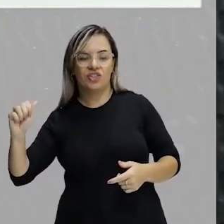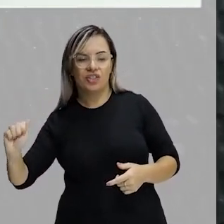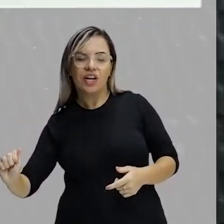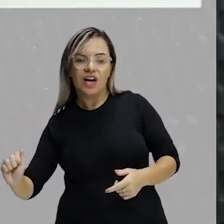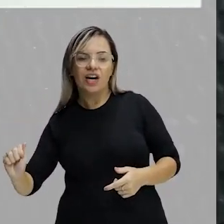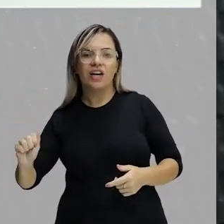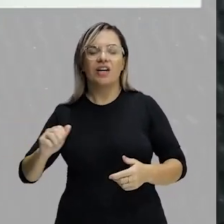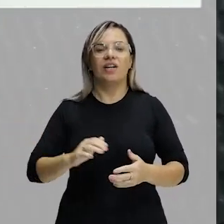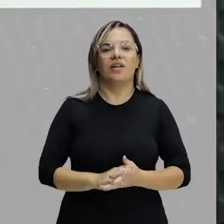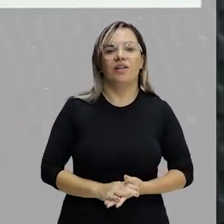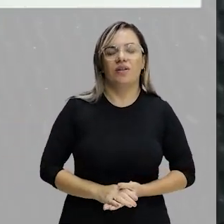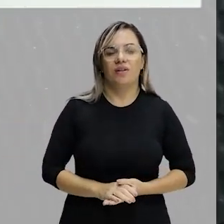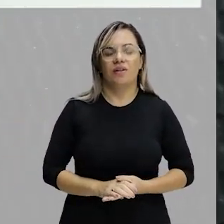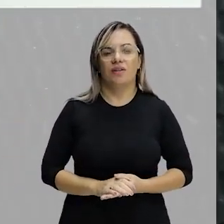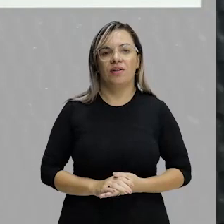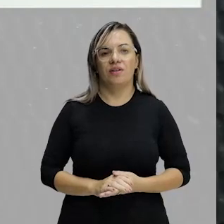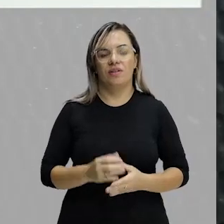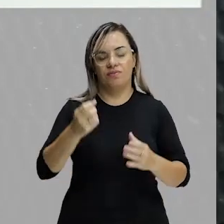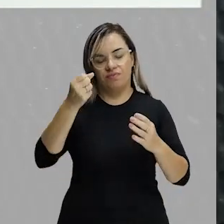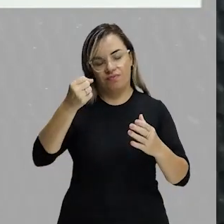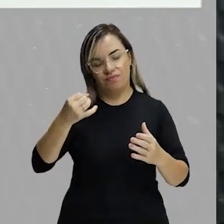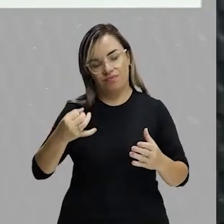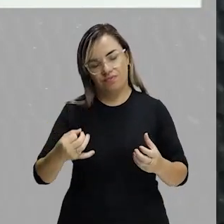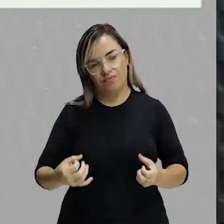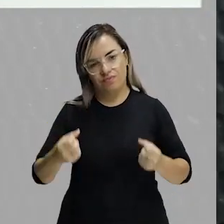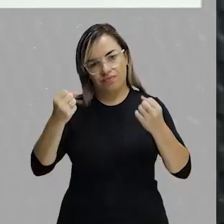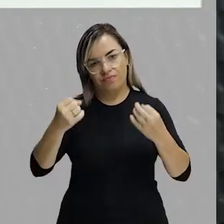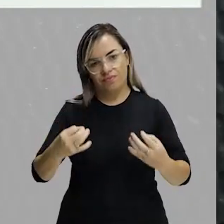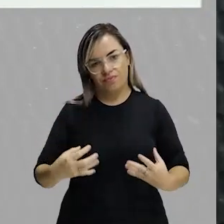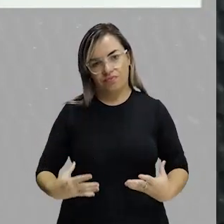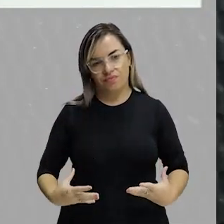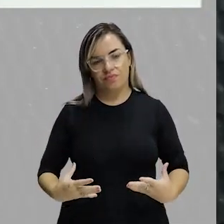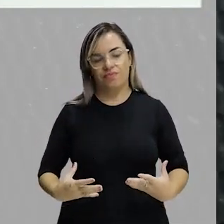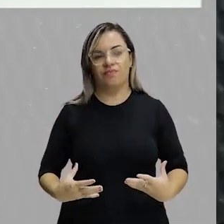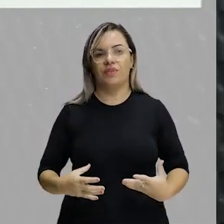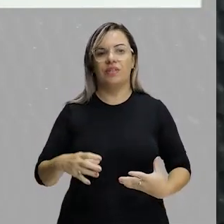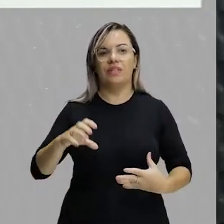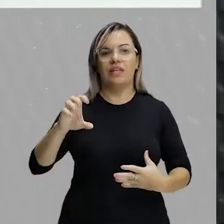tá, turma? Nós já falamos aqui da elipse, né?